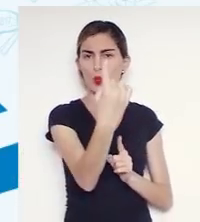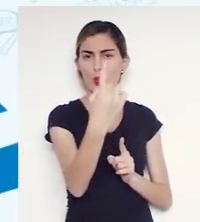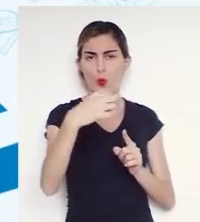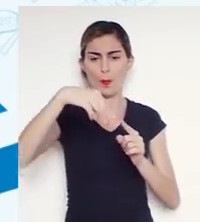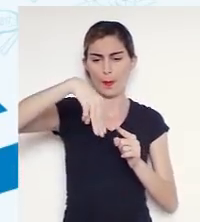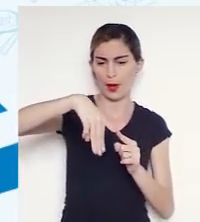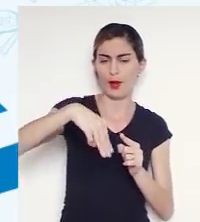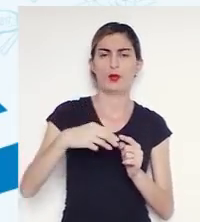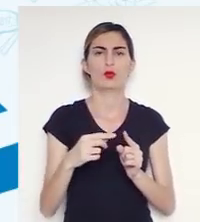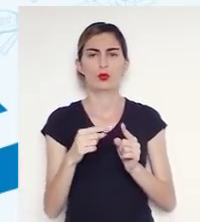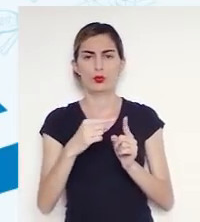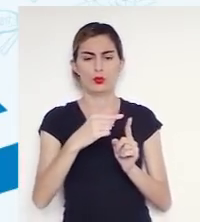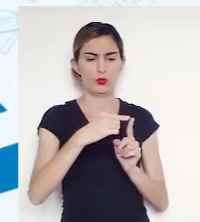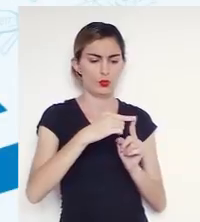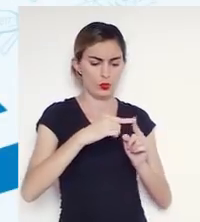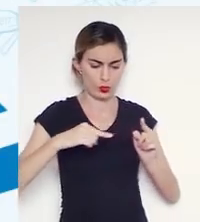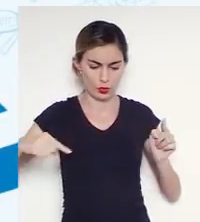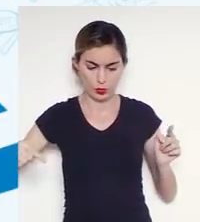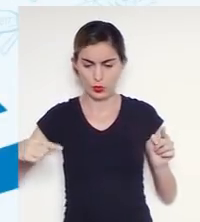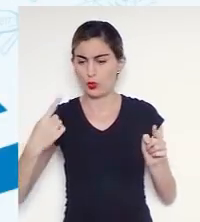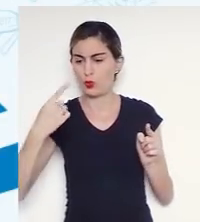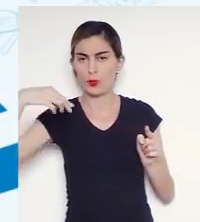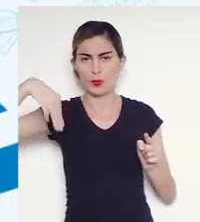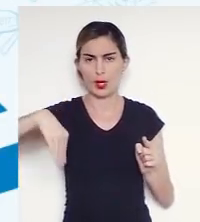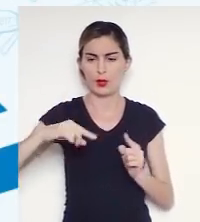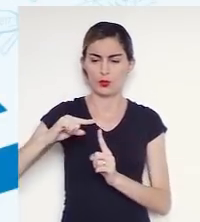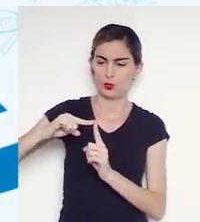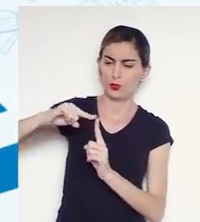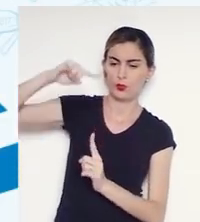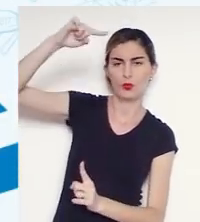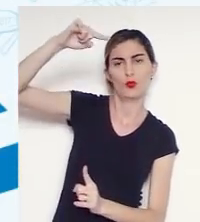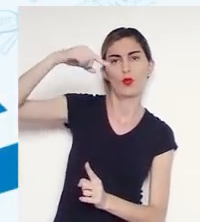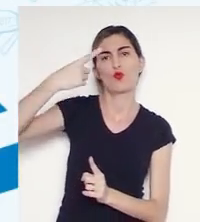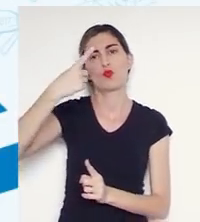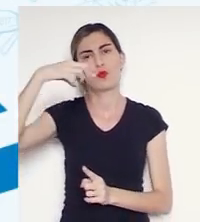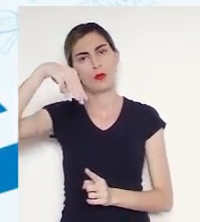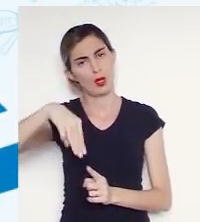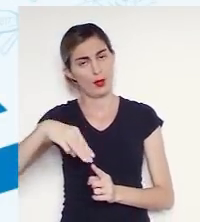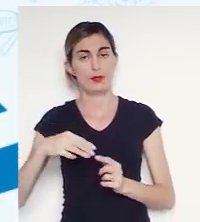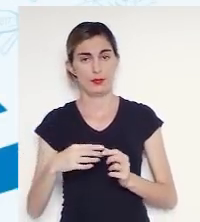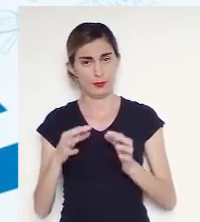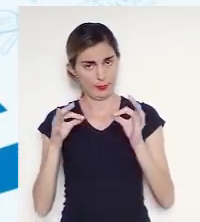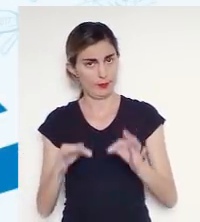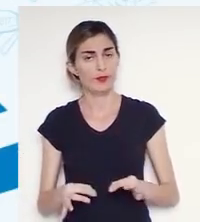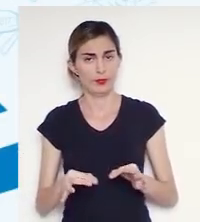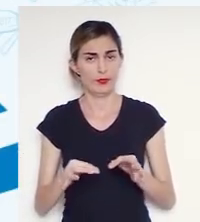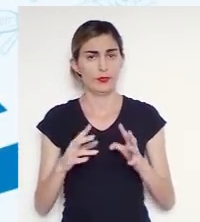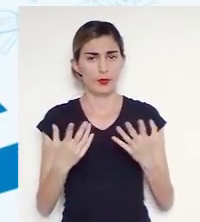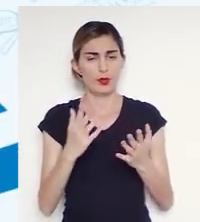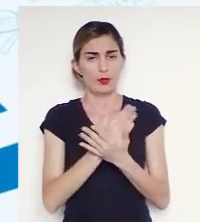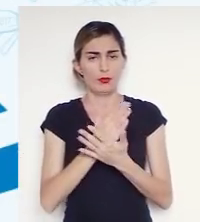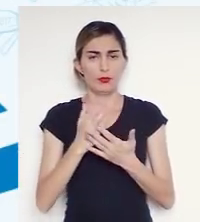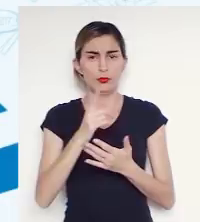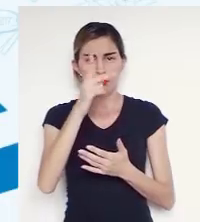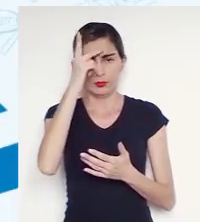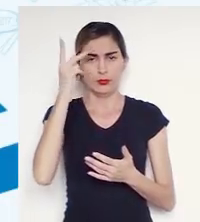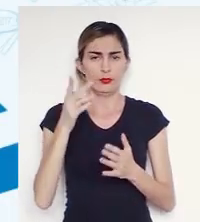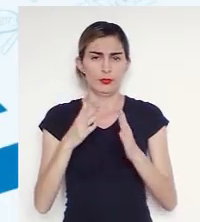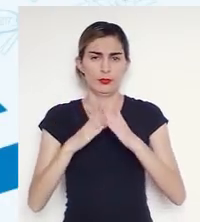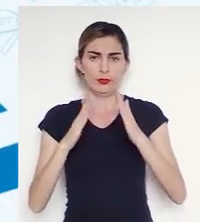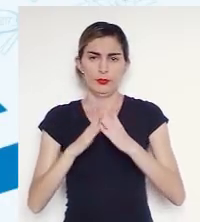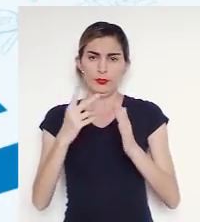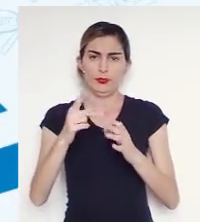Entendeu agora o que é 1 metro cúbico de areia? Agora eu tenho certeza que quando alguém da sua